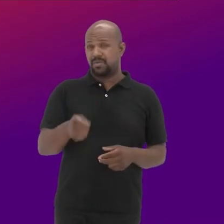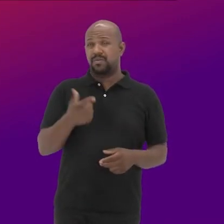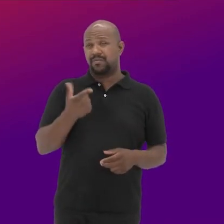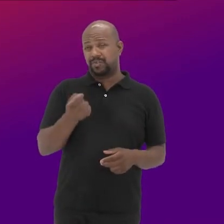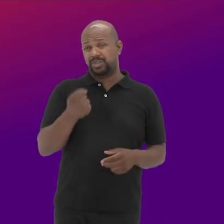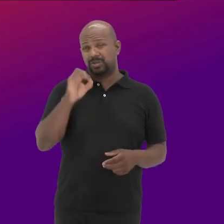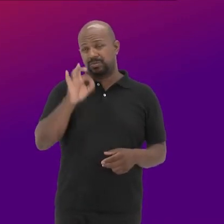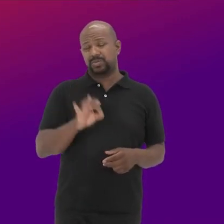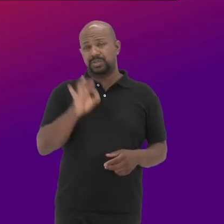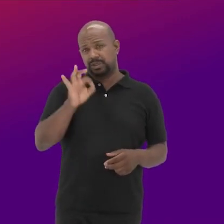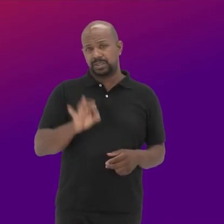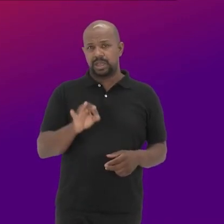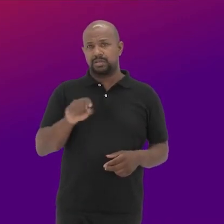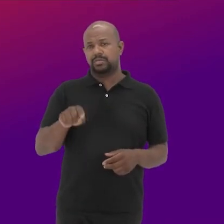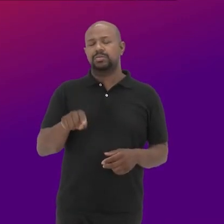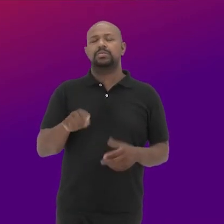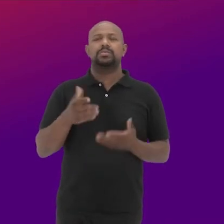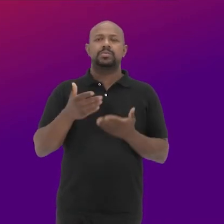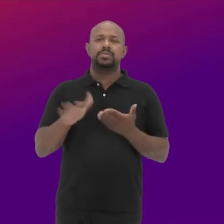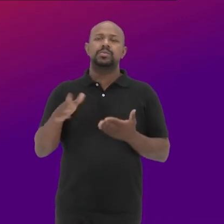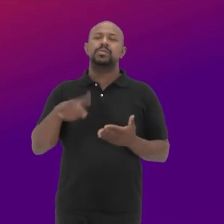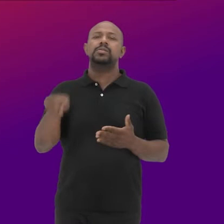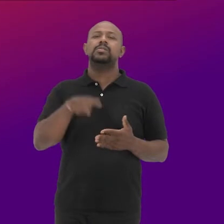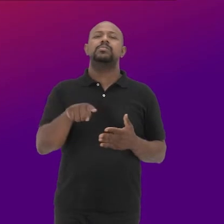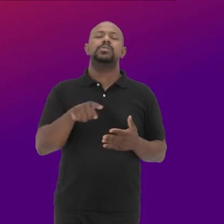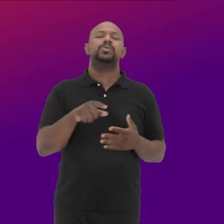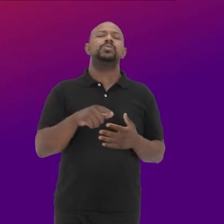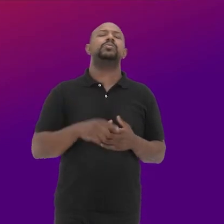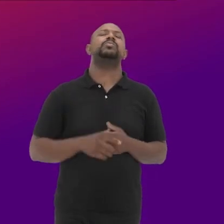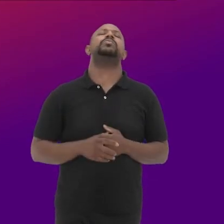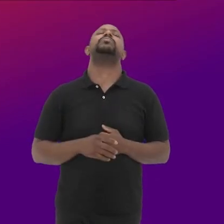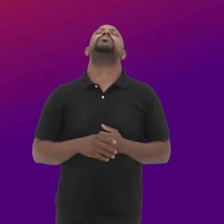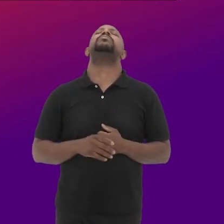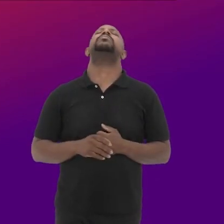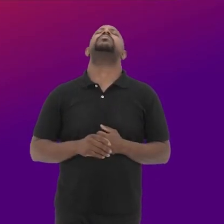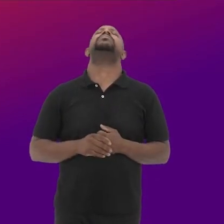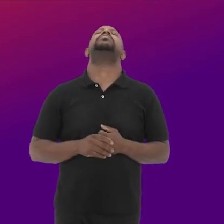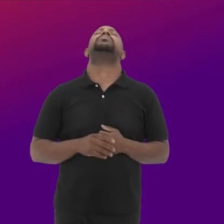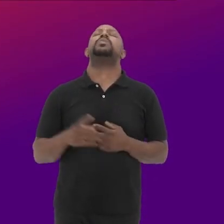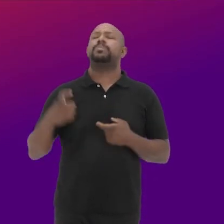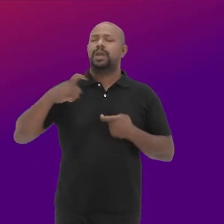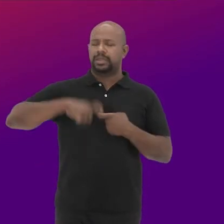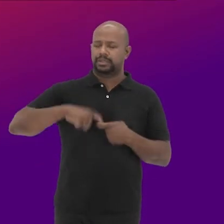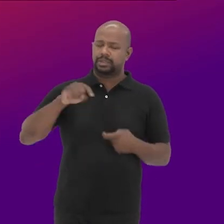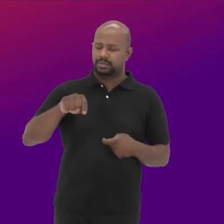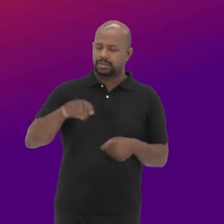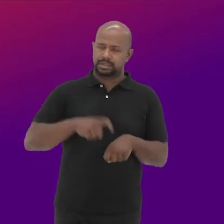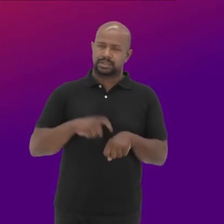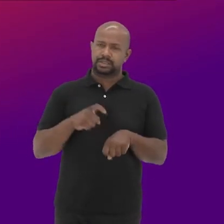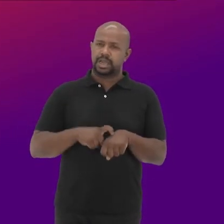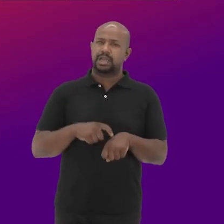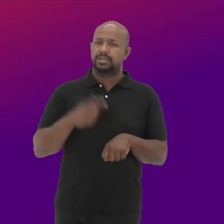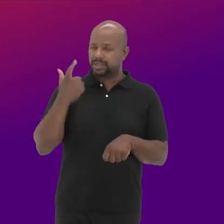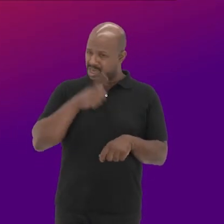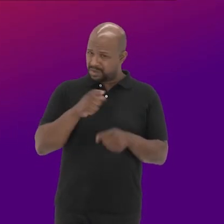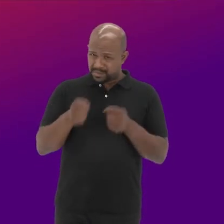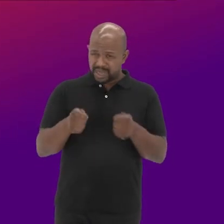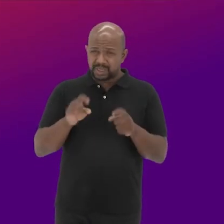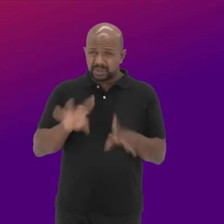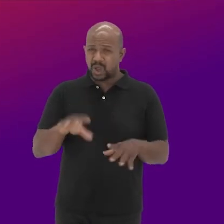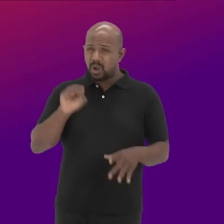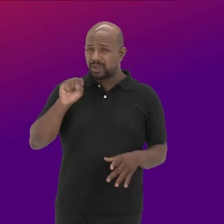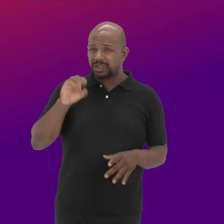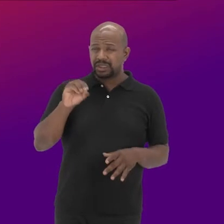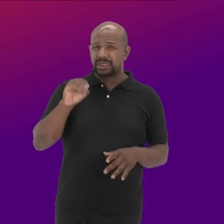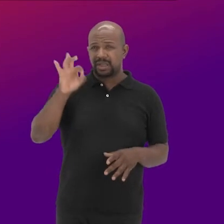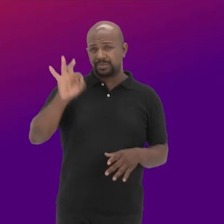20% do custo da apólice. Então, restando para o produtor, ou parceiros nesse caso, pagar